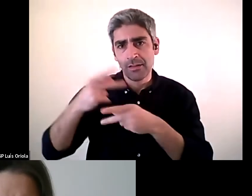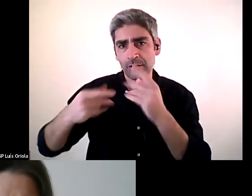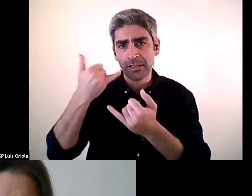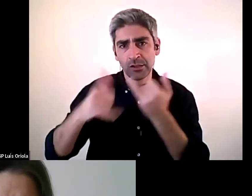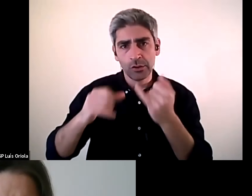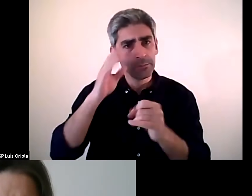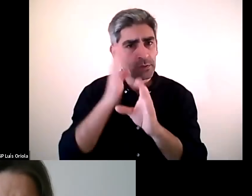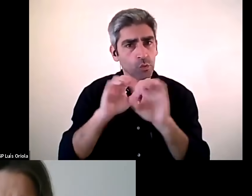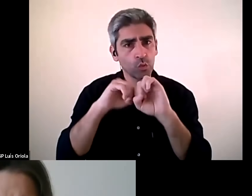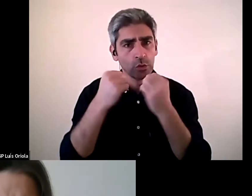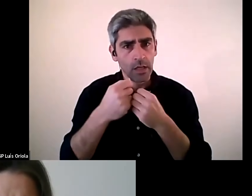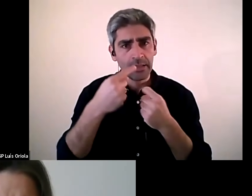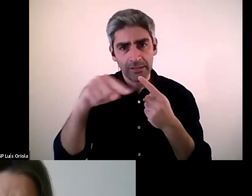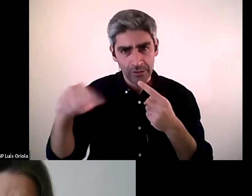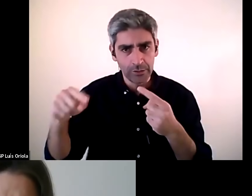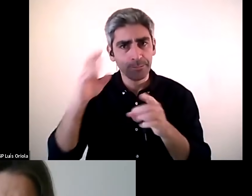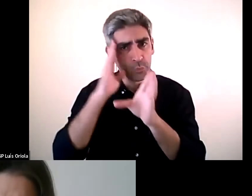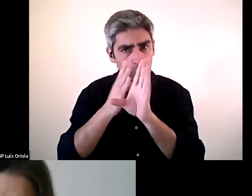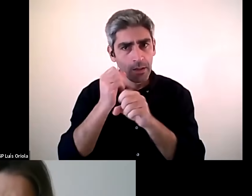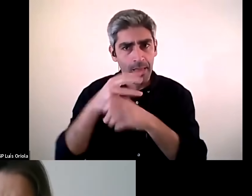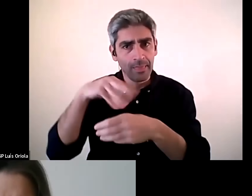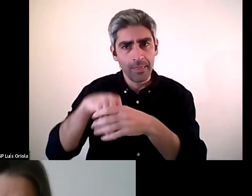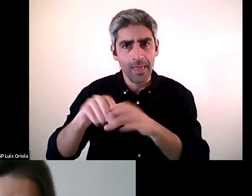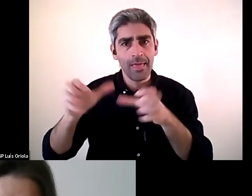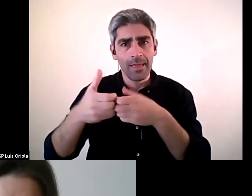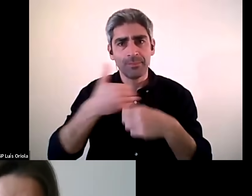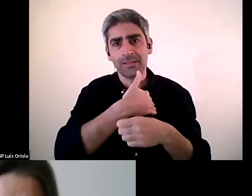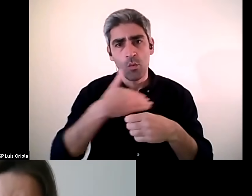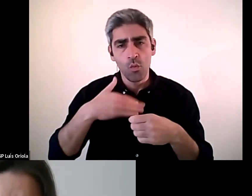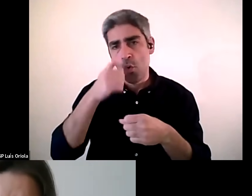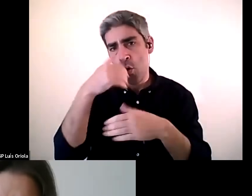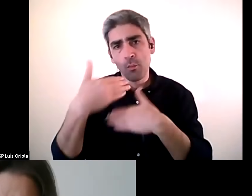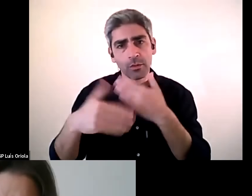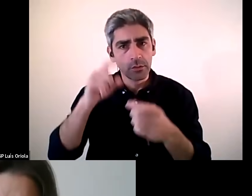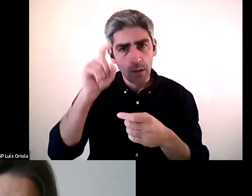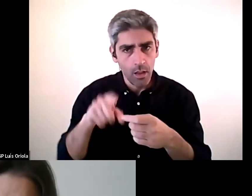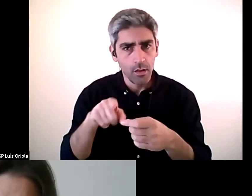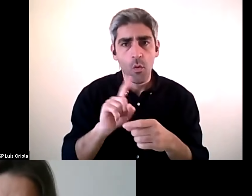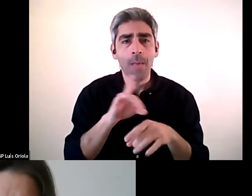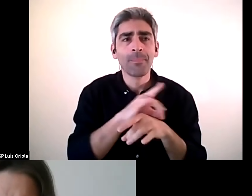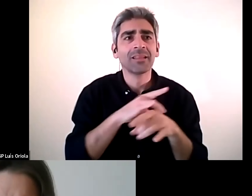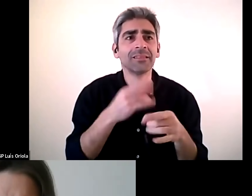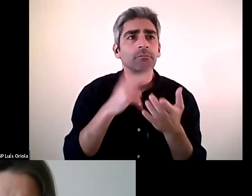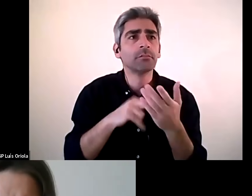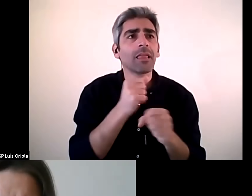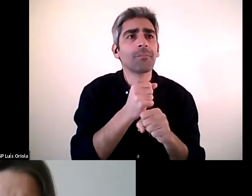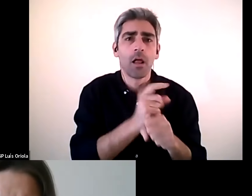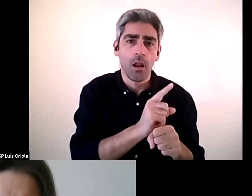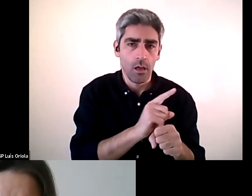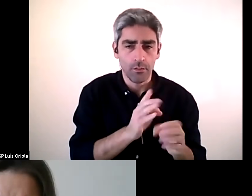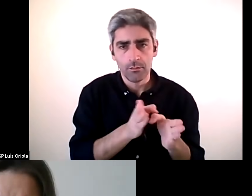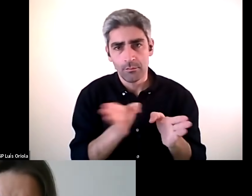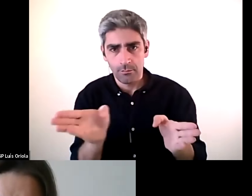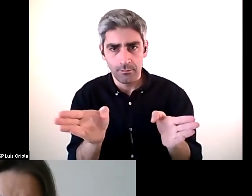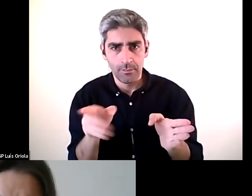riscos psicossociais e onde existem psicólogos nas equipas de saúde ocupacional e não medicina do trabalho. Só essa evolução